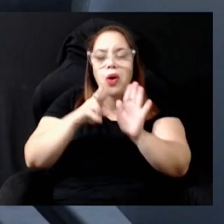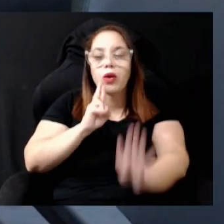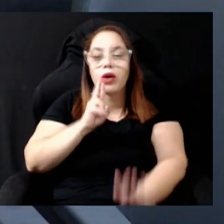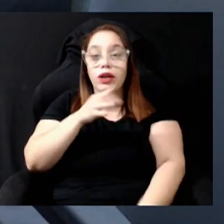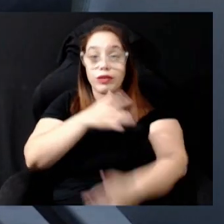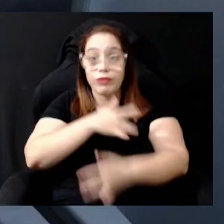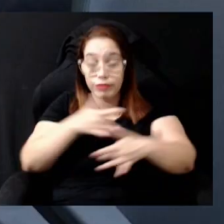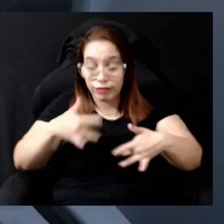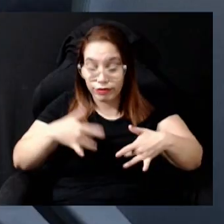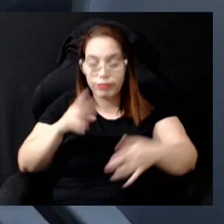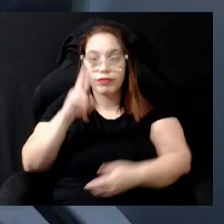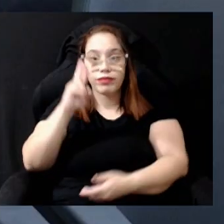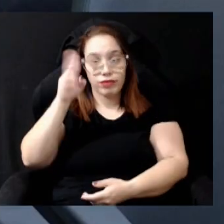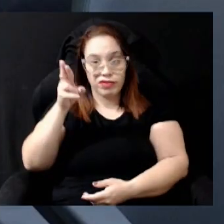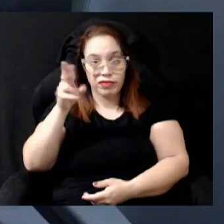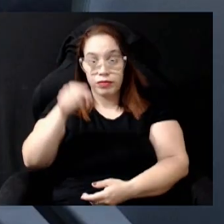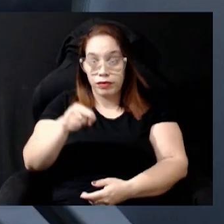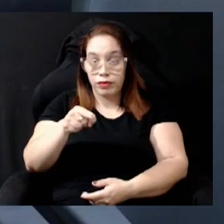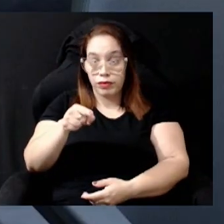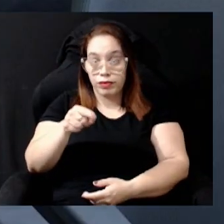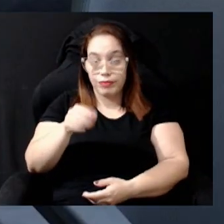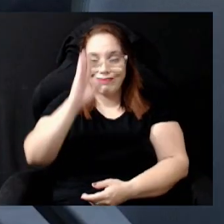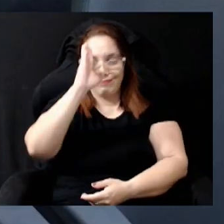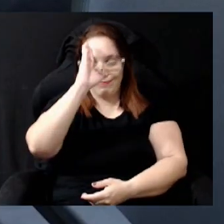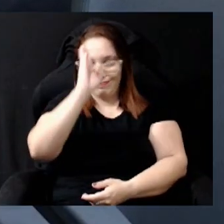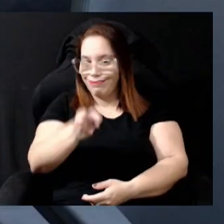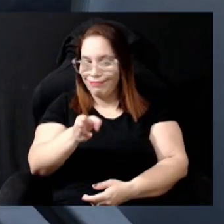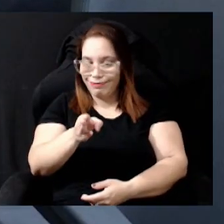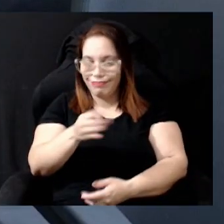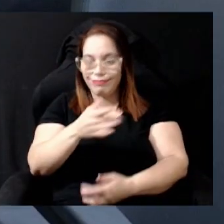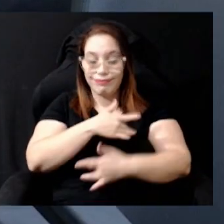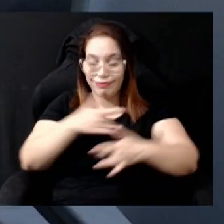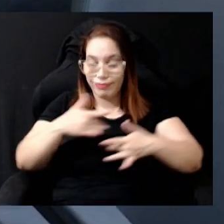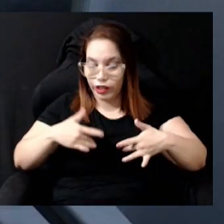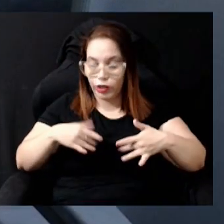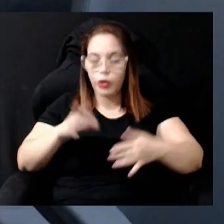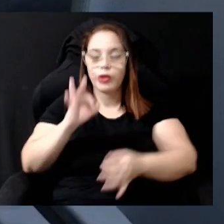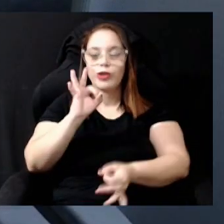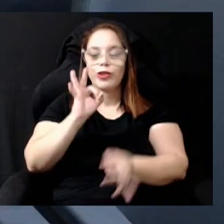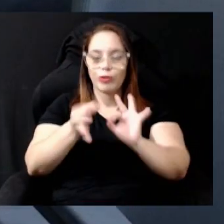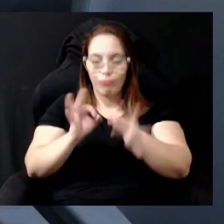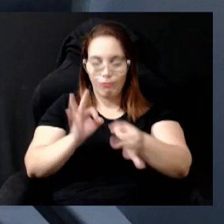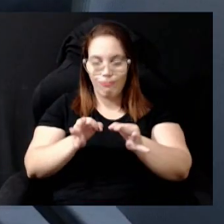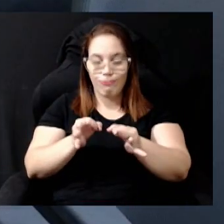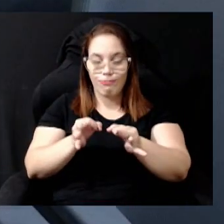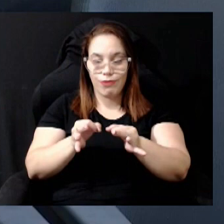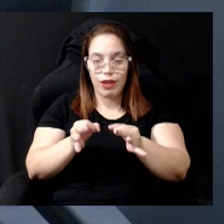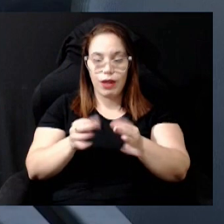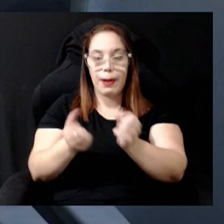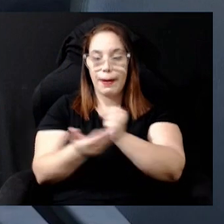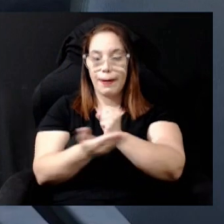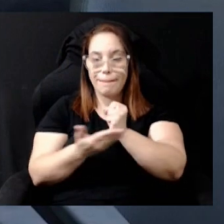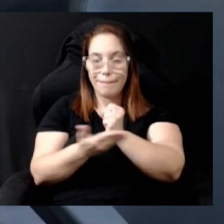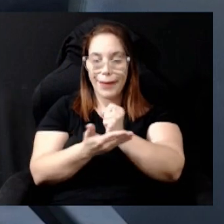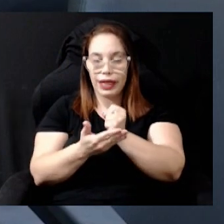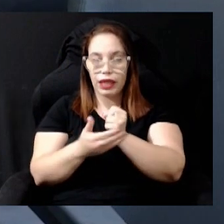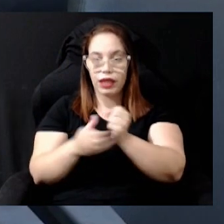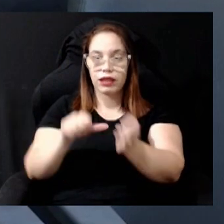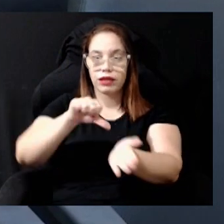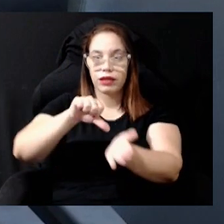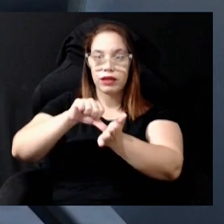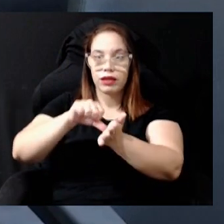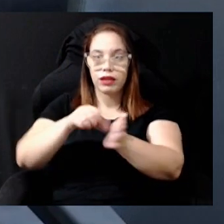senhor, a prioridade na saúde foi justamente a atenção básica, né? O senhor destinou algumas